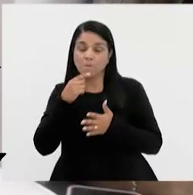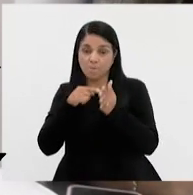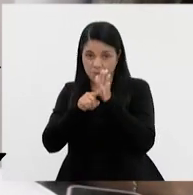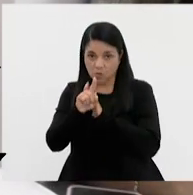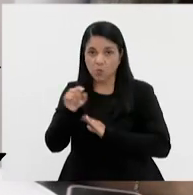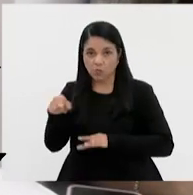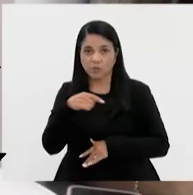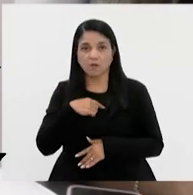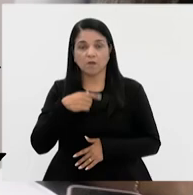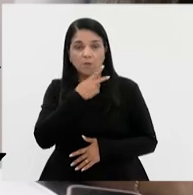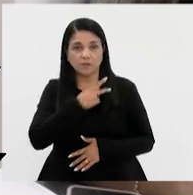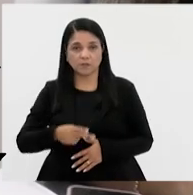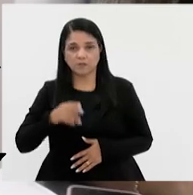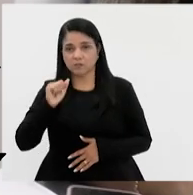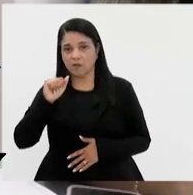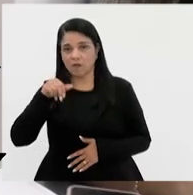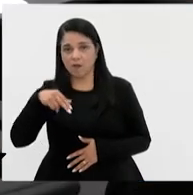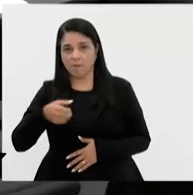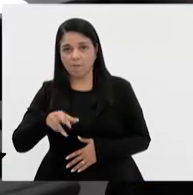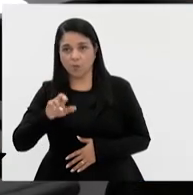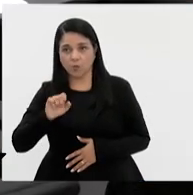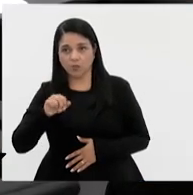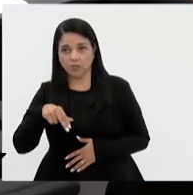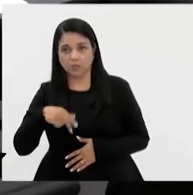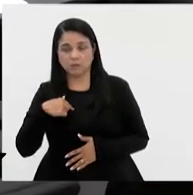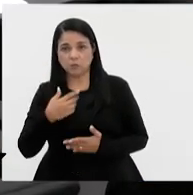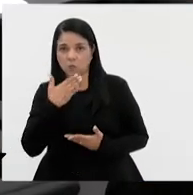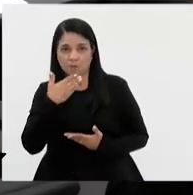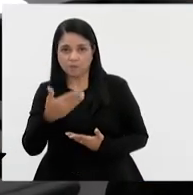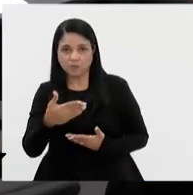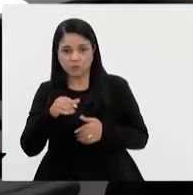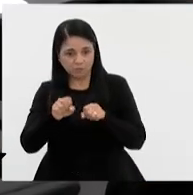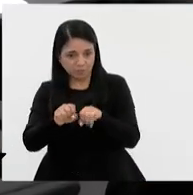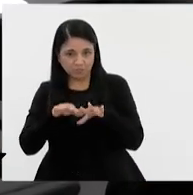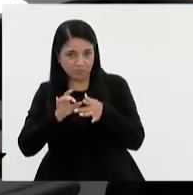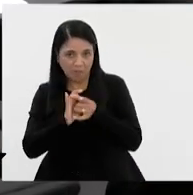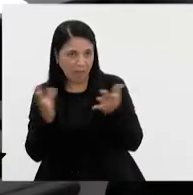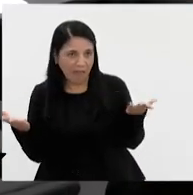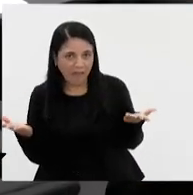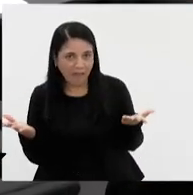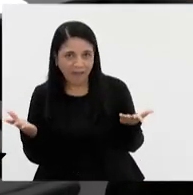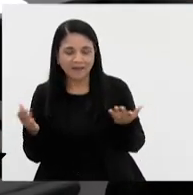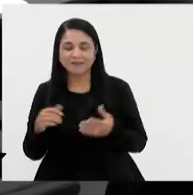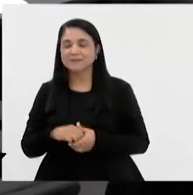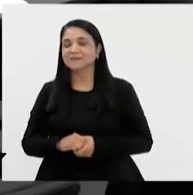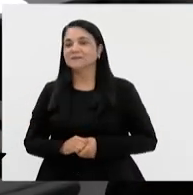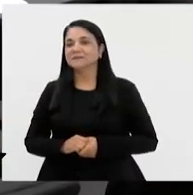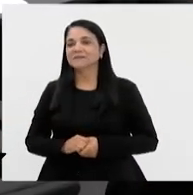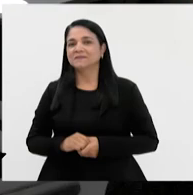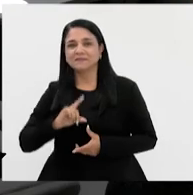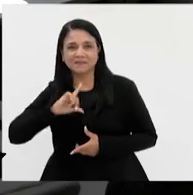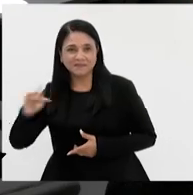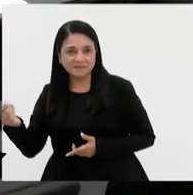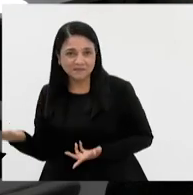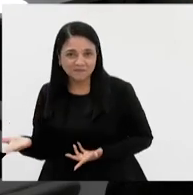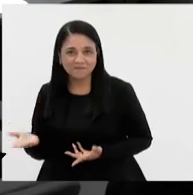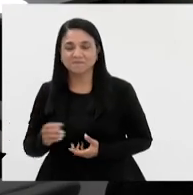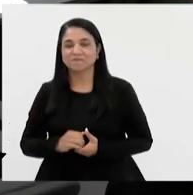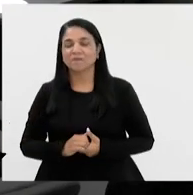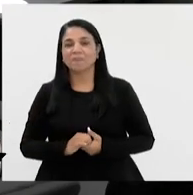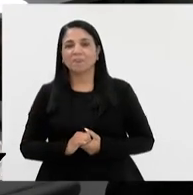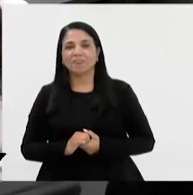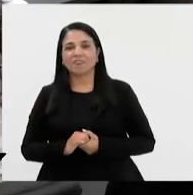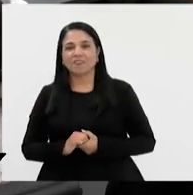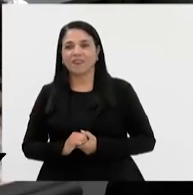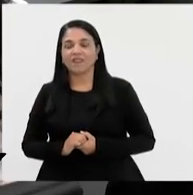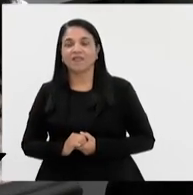que se ausentou sem autorização do plenário da CCJ para se ausentar. Mas é o seguinte, e dirigido